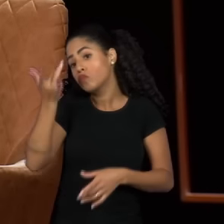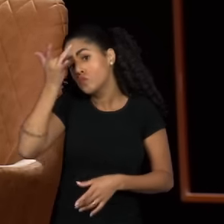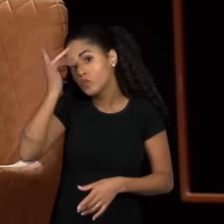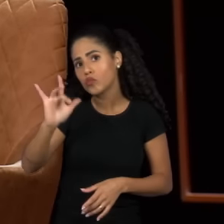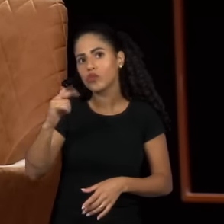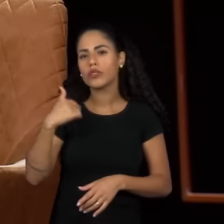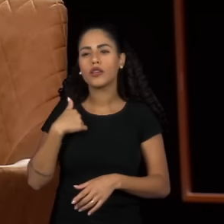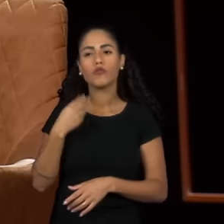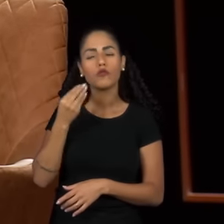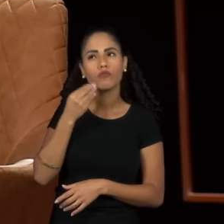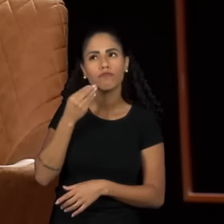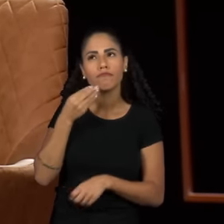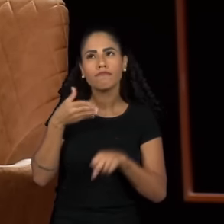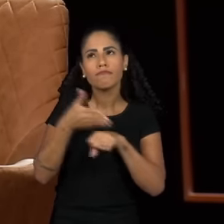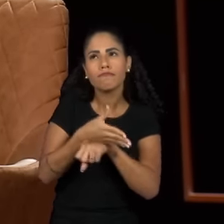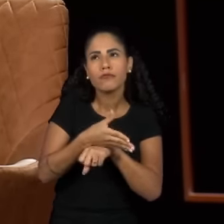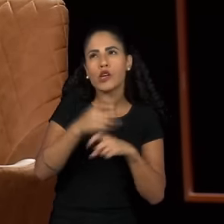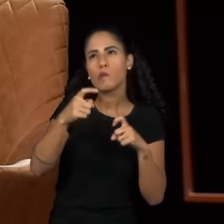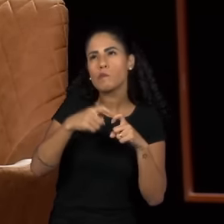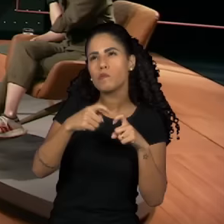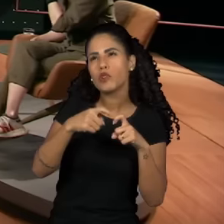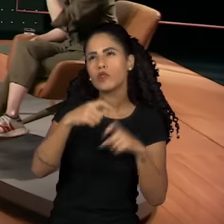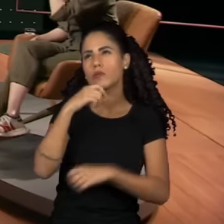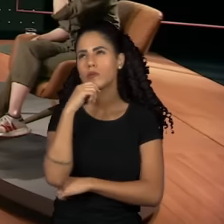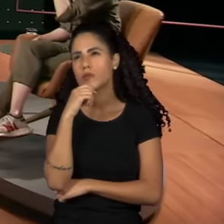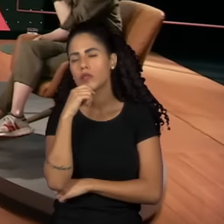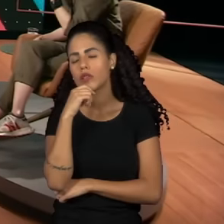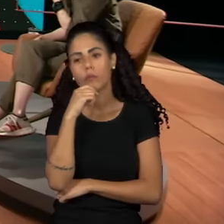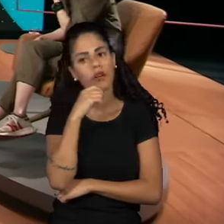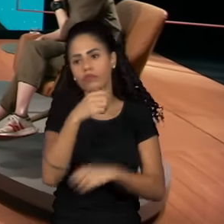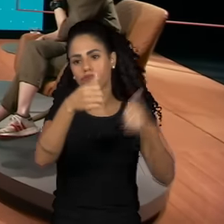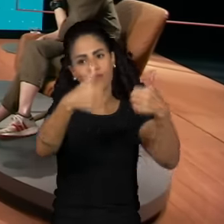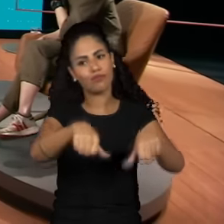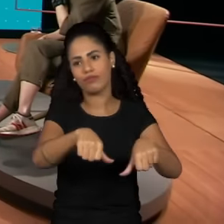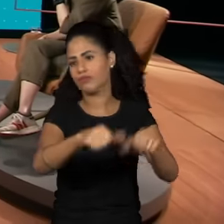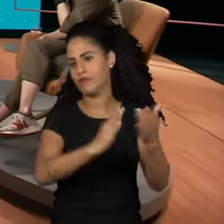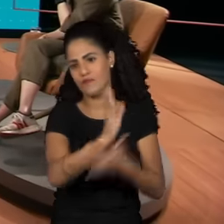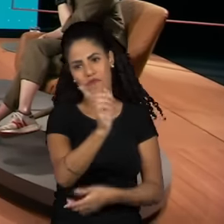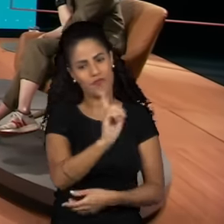tinha que fazer medicina, e não passei, graças a Deus.